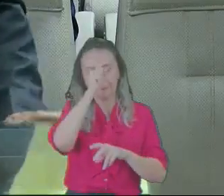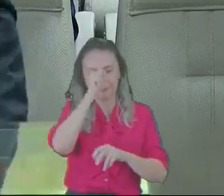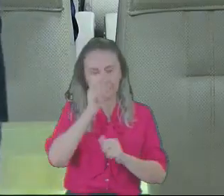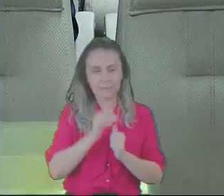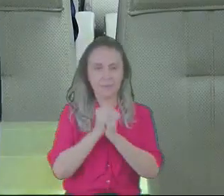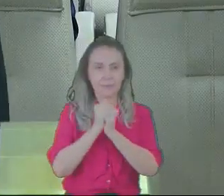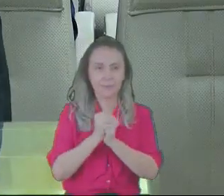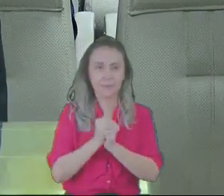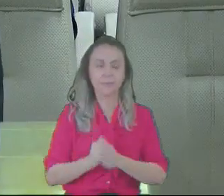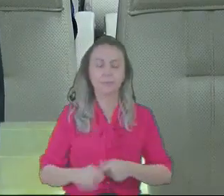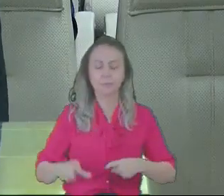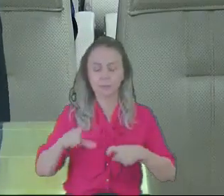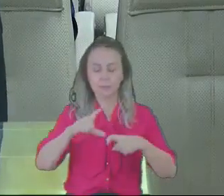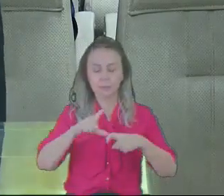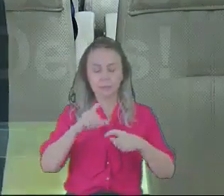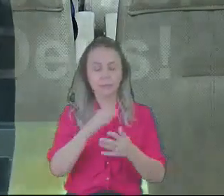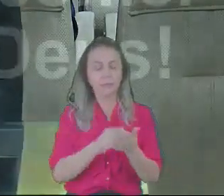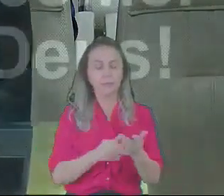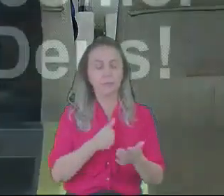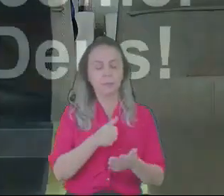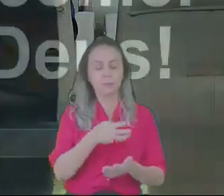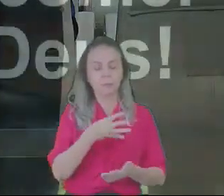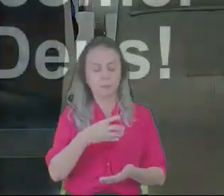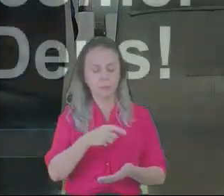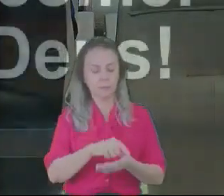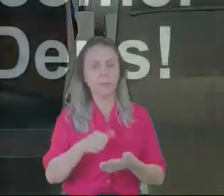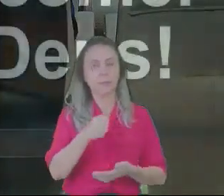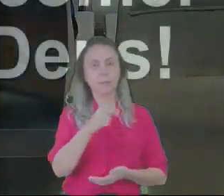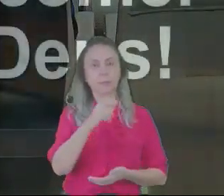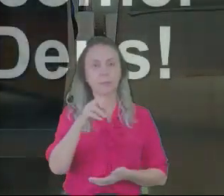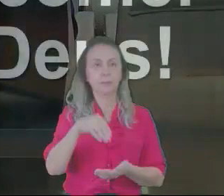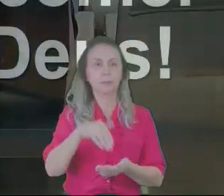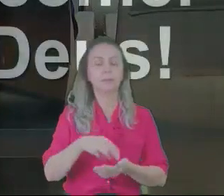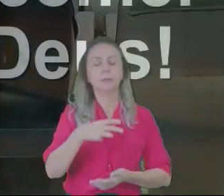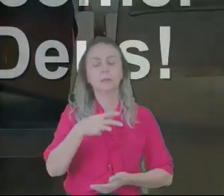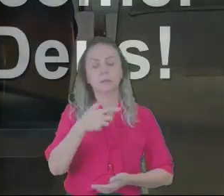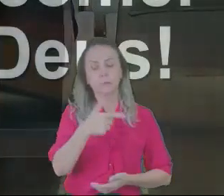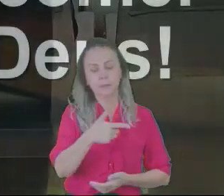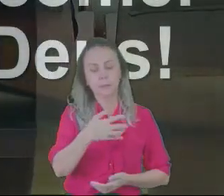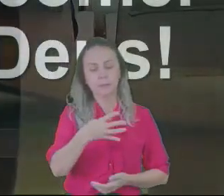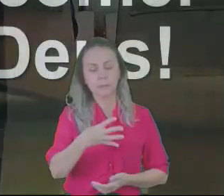o Lucas Capítulo 14 Versículos 15 a 24